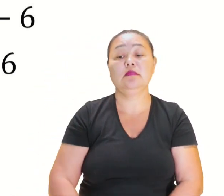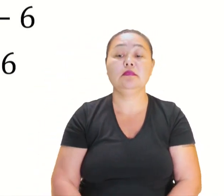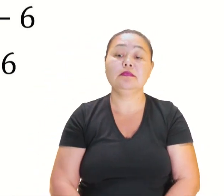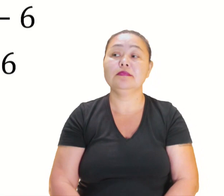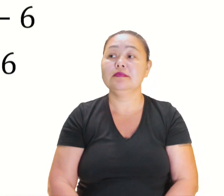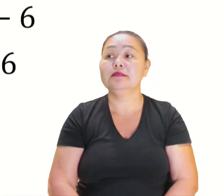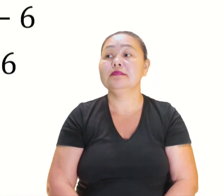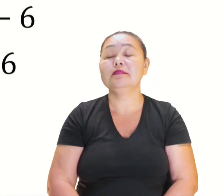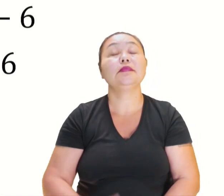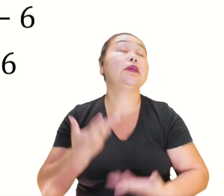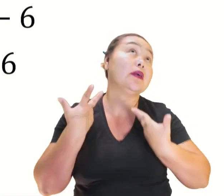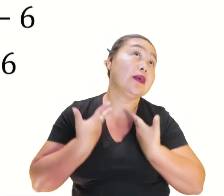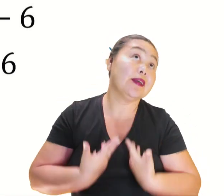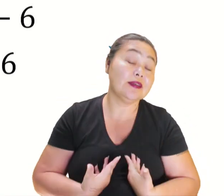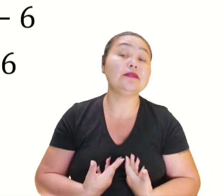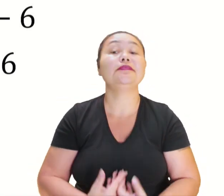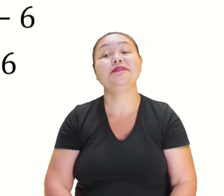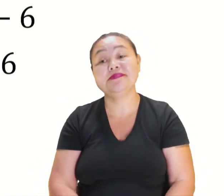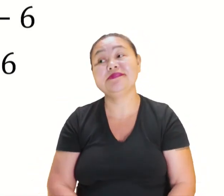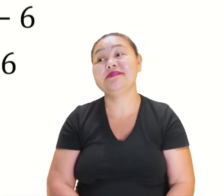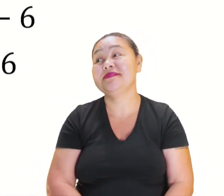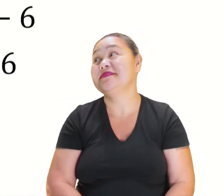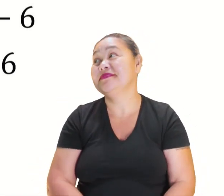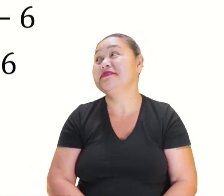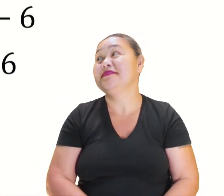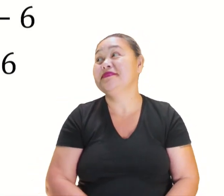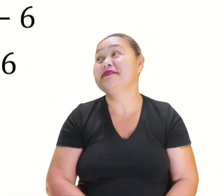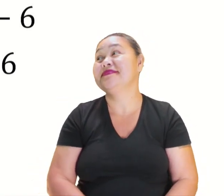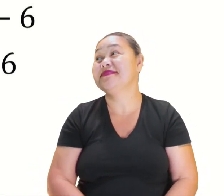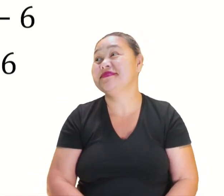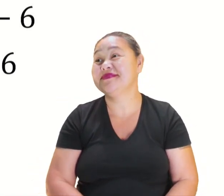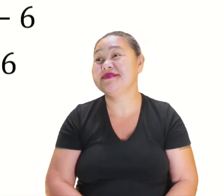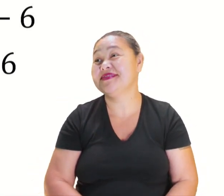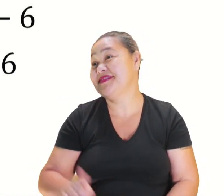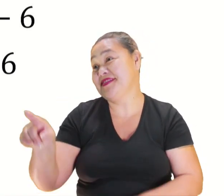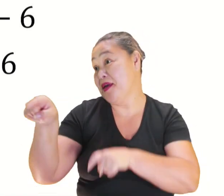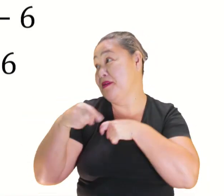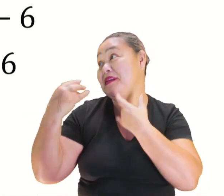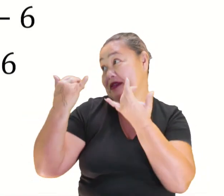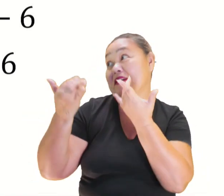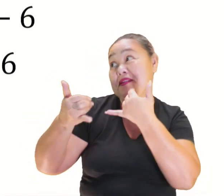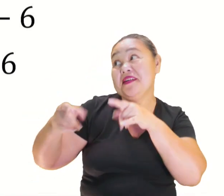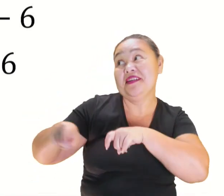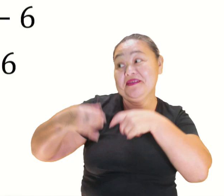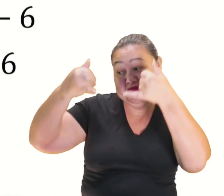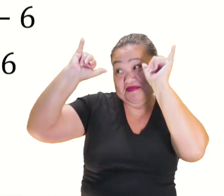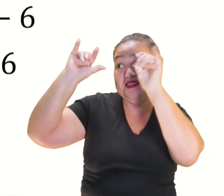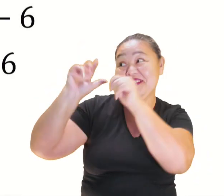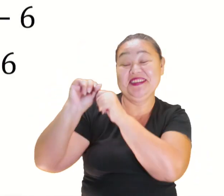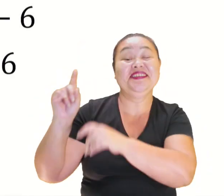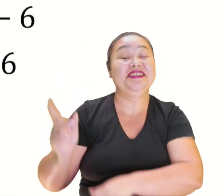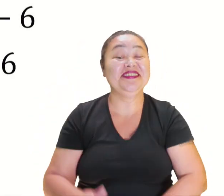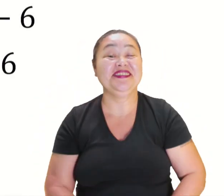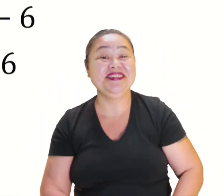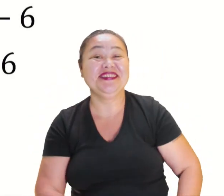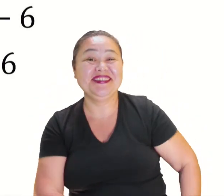né? Cansa. Então, aqui nós vamos... Só que assim, mas quem é fazendeiro, né? Nós vamos ser bonzinhos.